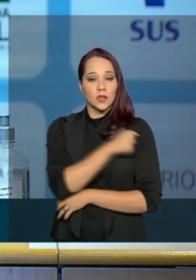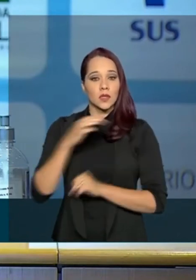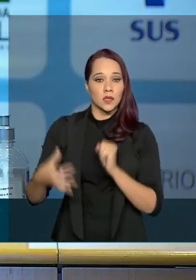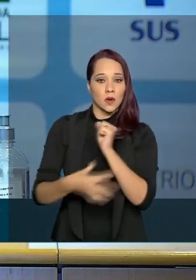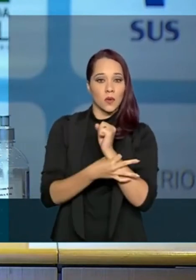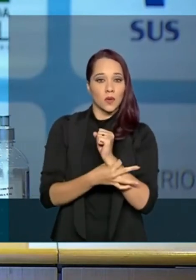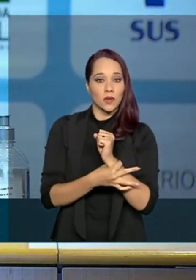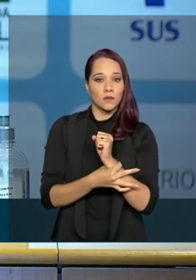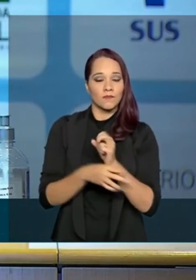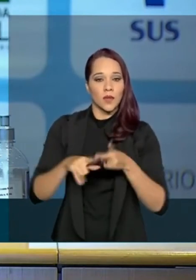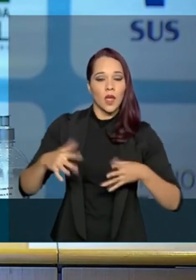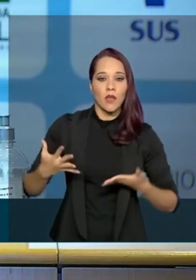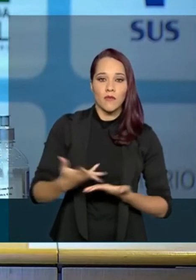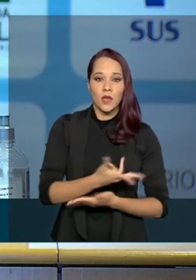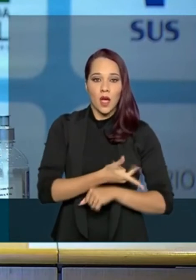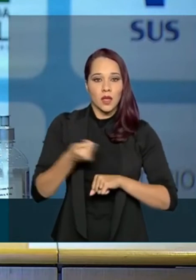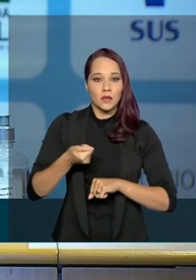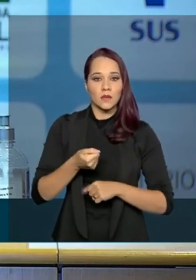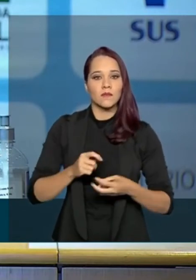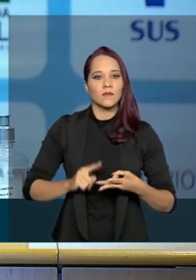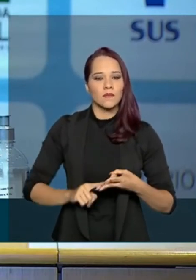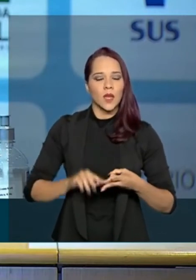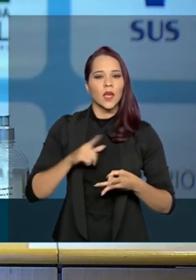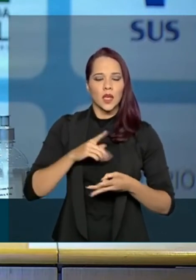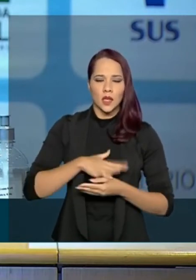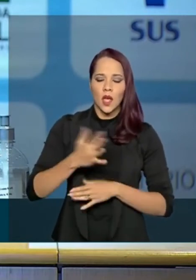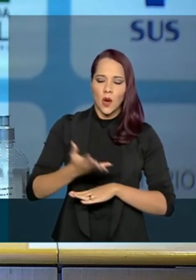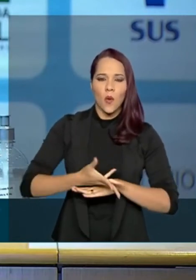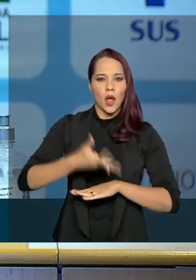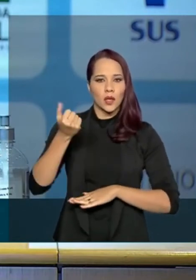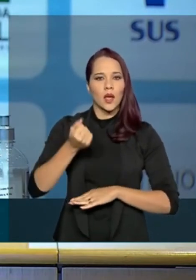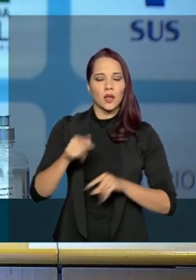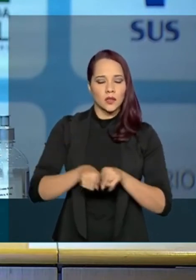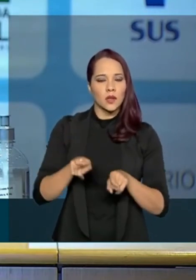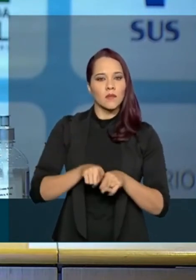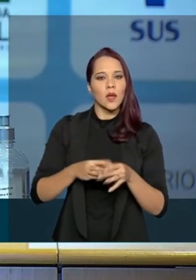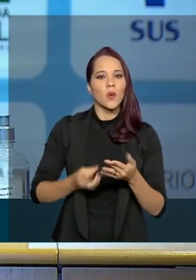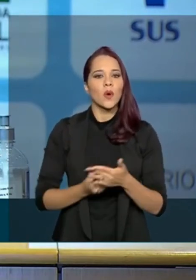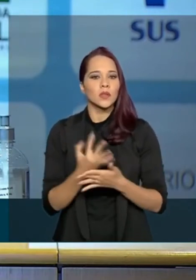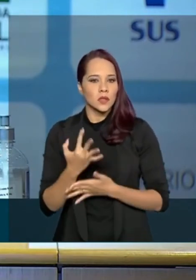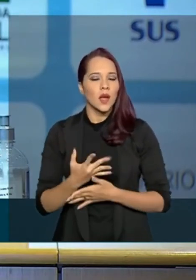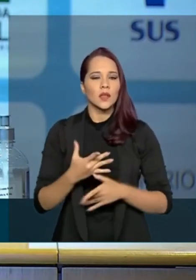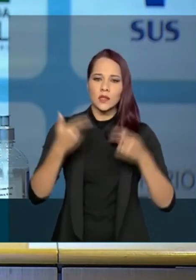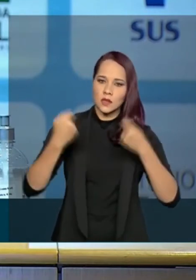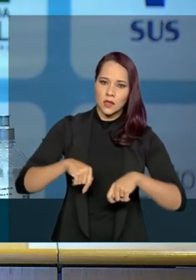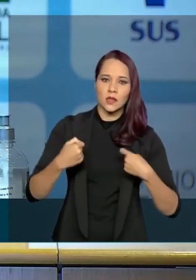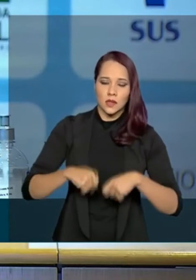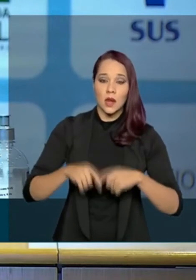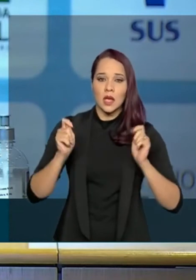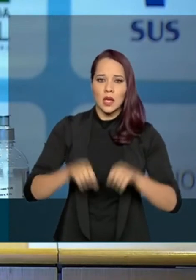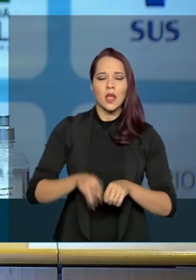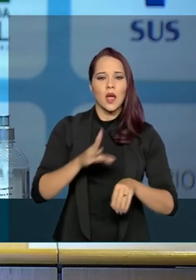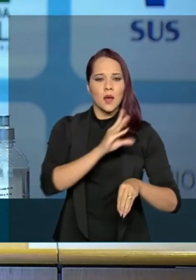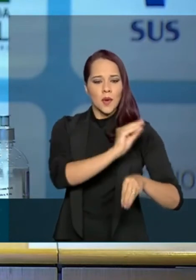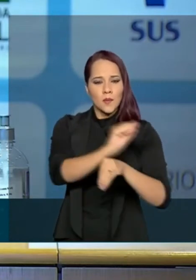segura, eficaz, em qualidade e quantidade necessárias para imunizar